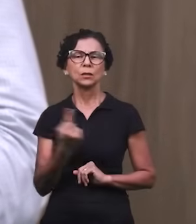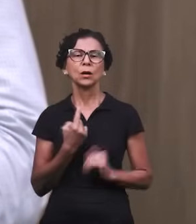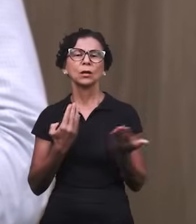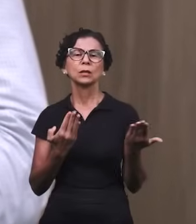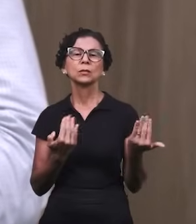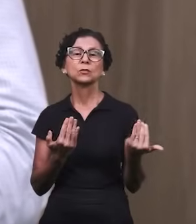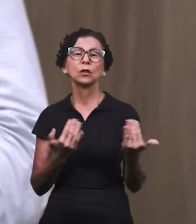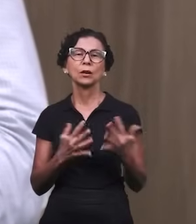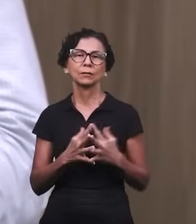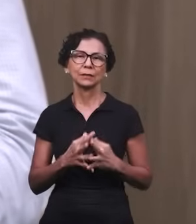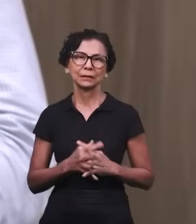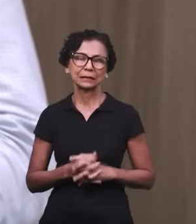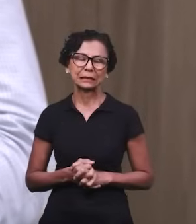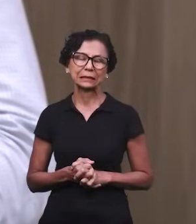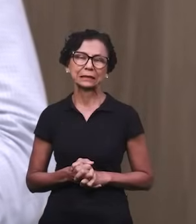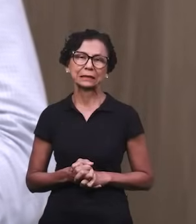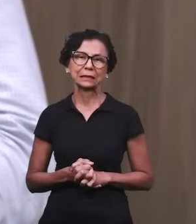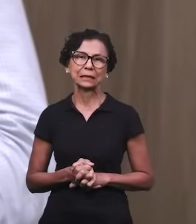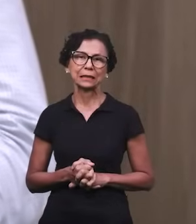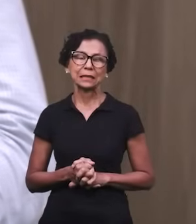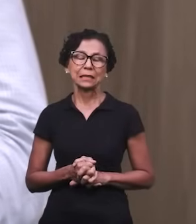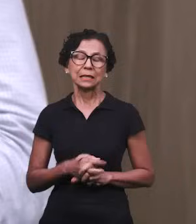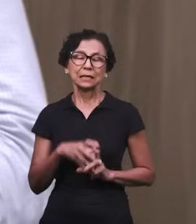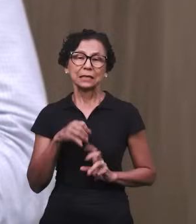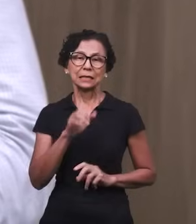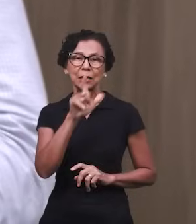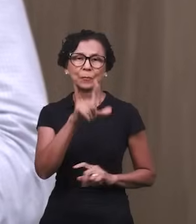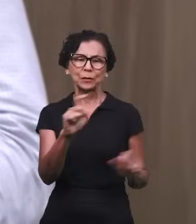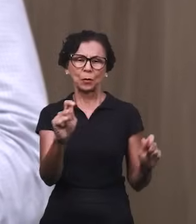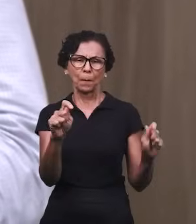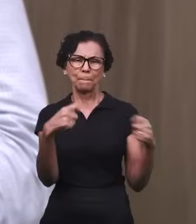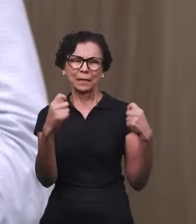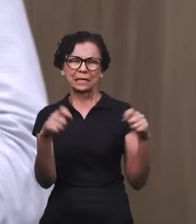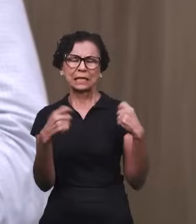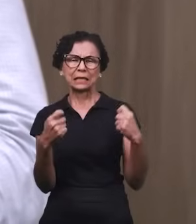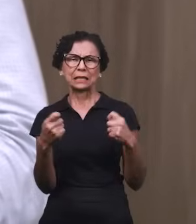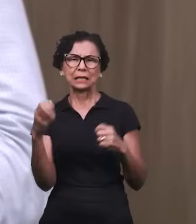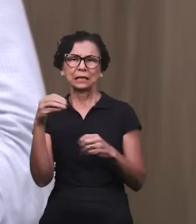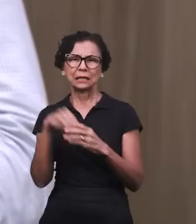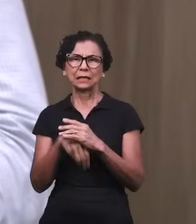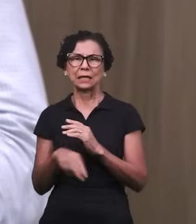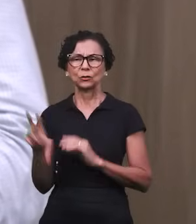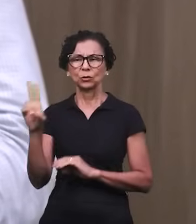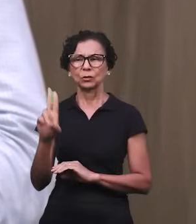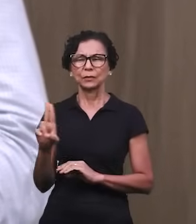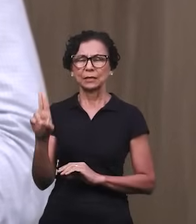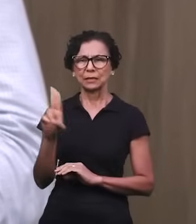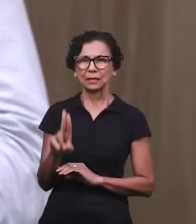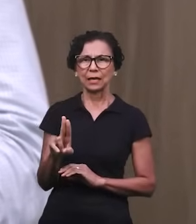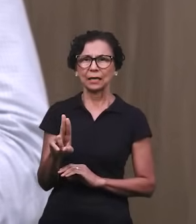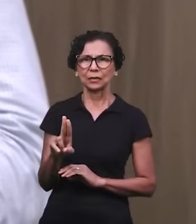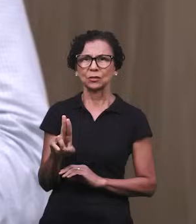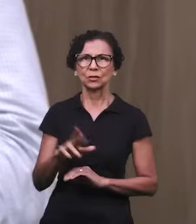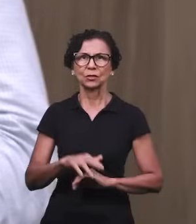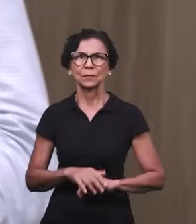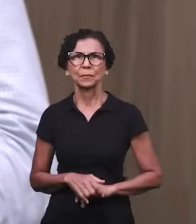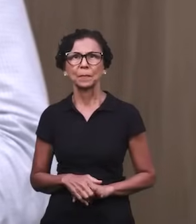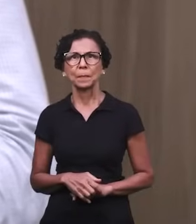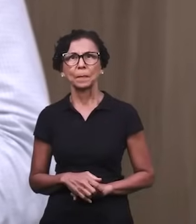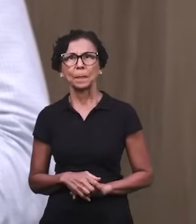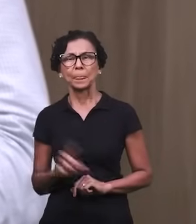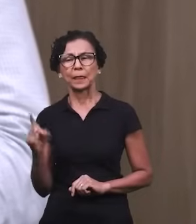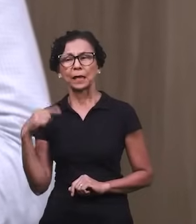devemos nos enfrentar em uma situação de perseguição dentro das universidades devido ao nosso pensamento contrário dentro